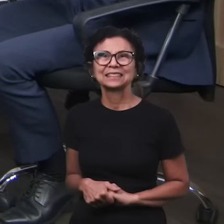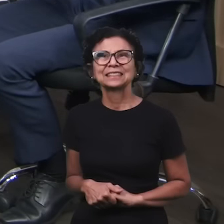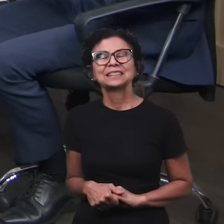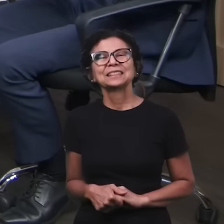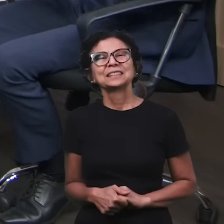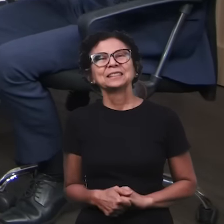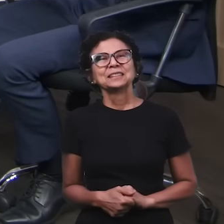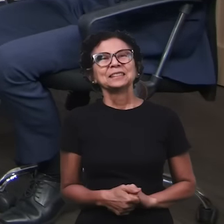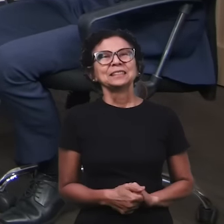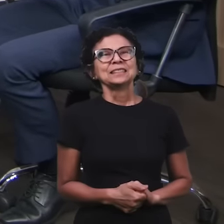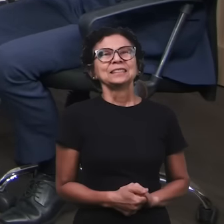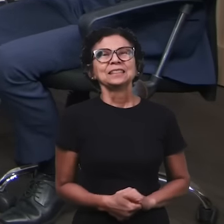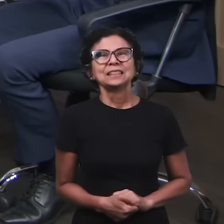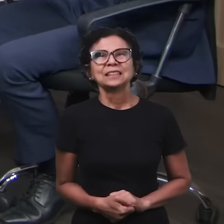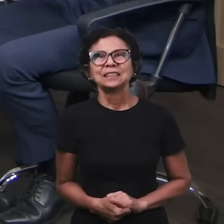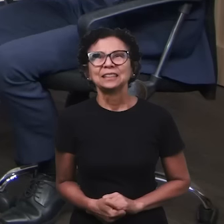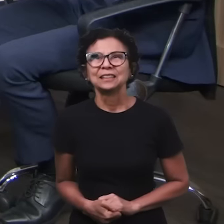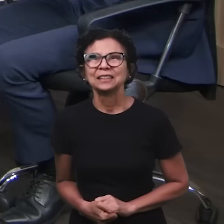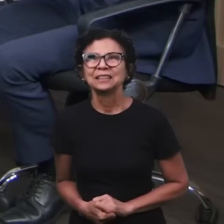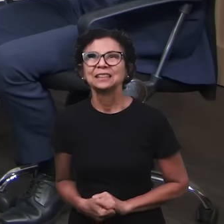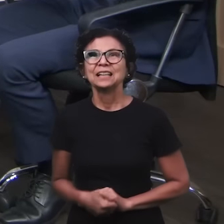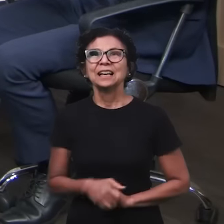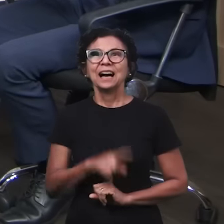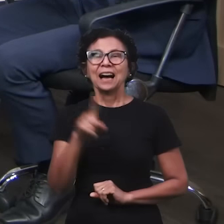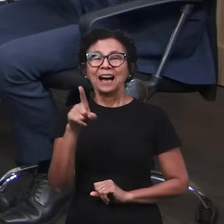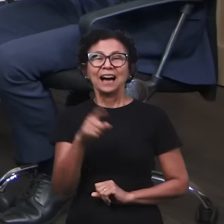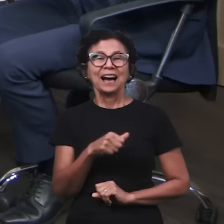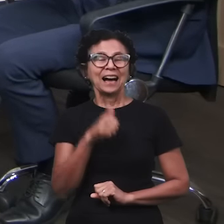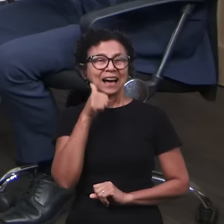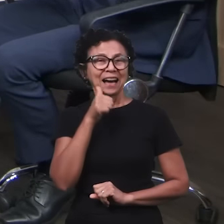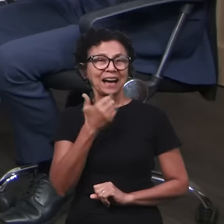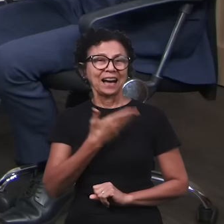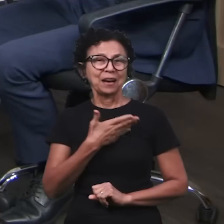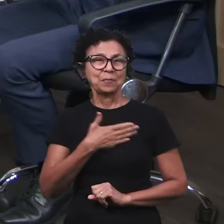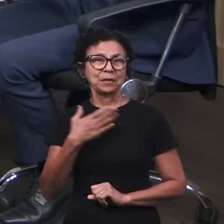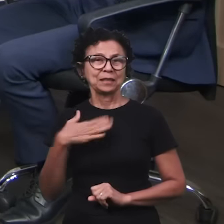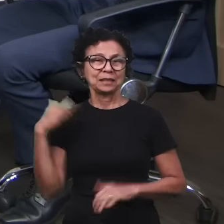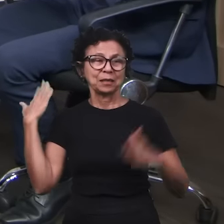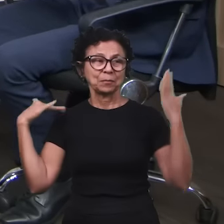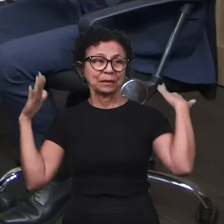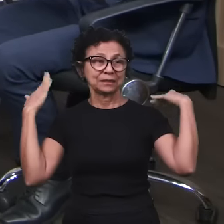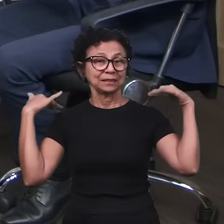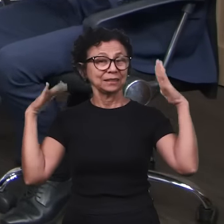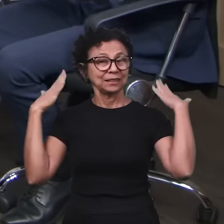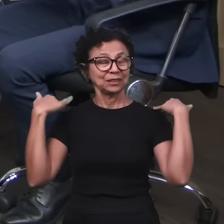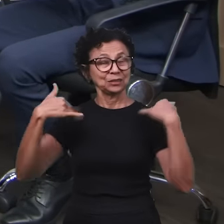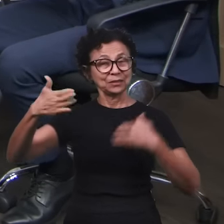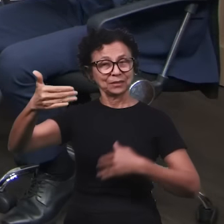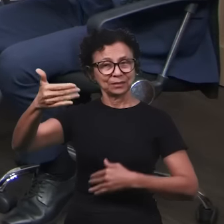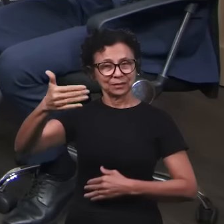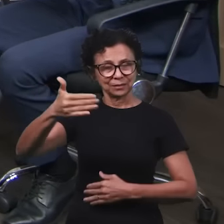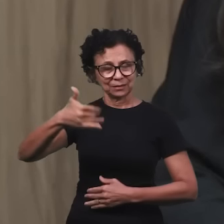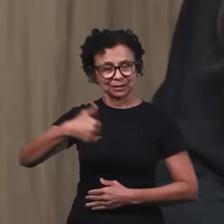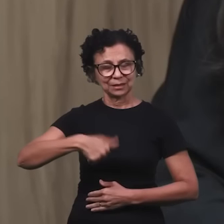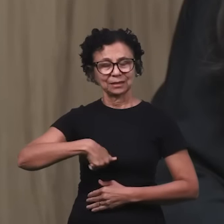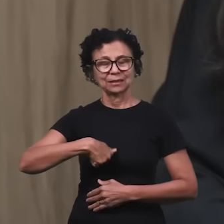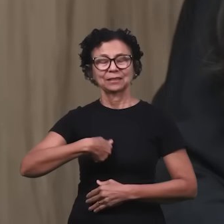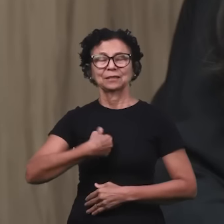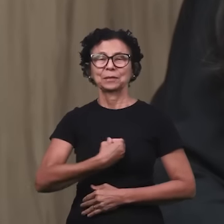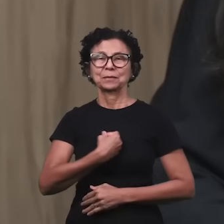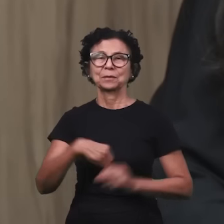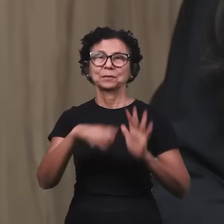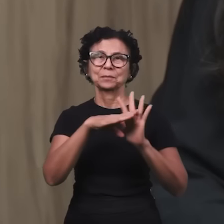estado do Espírito Santo, e eu falei assim, não, então você vai ter que gravar para marcar presença para o seu estado. Coisa boa. Vamos agora para o Rio de Janeiro com a nossa segunda pergunta.